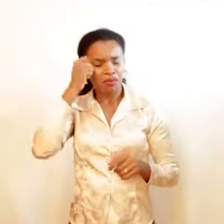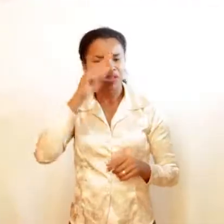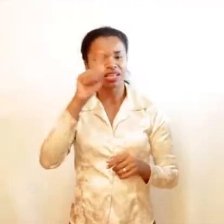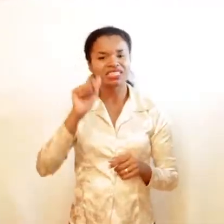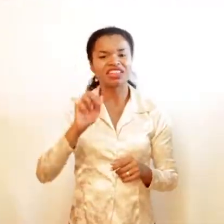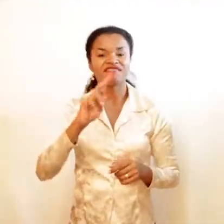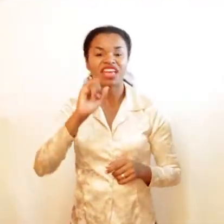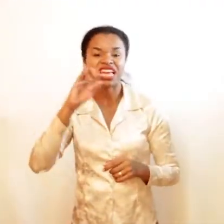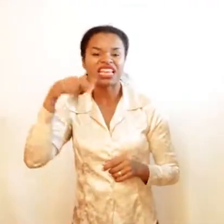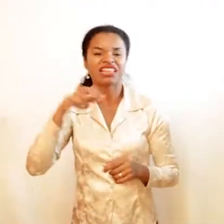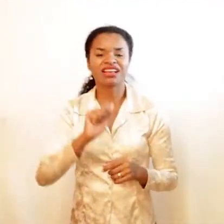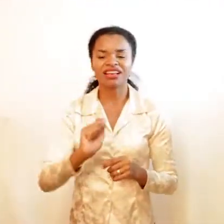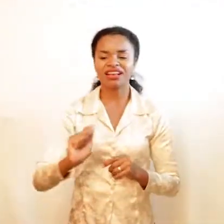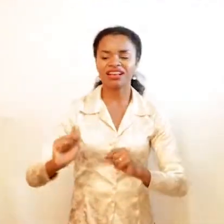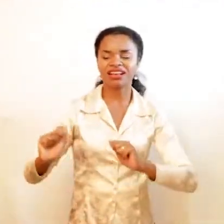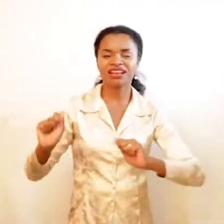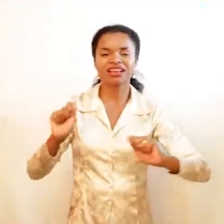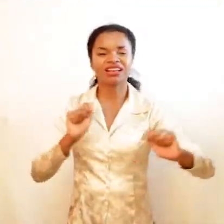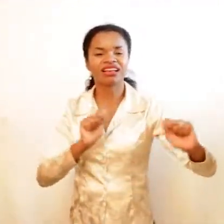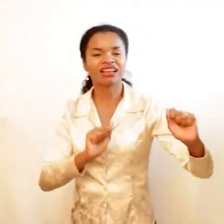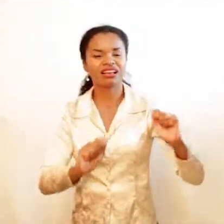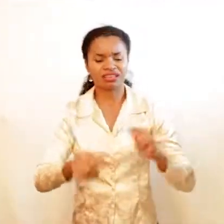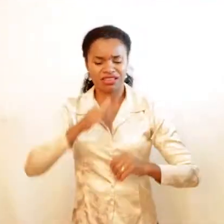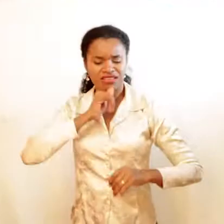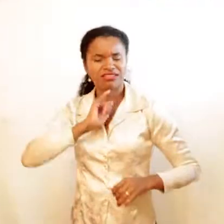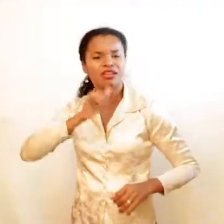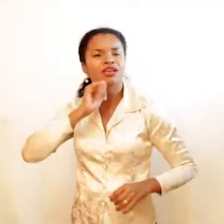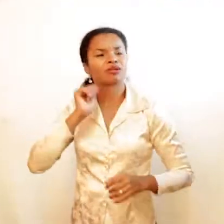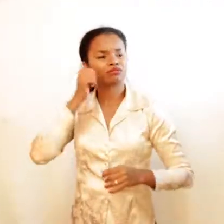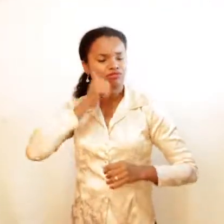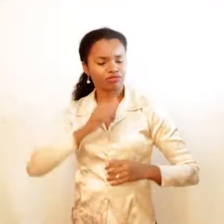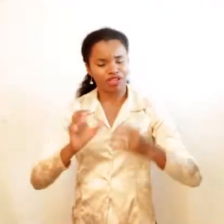livres. E a preta Zeferina,